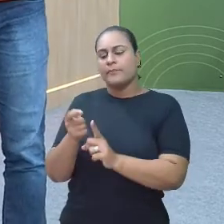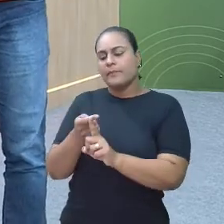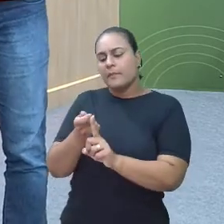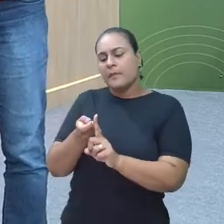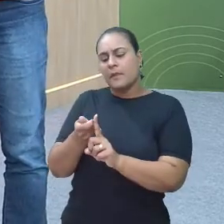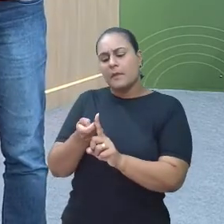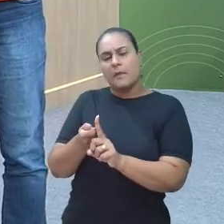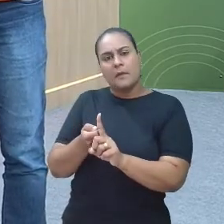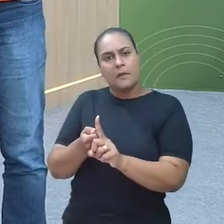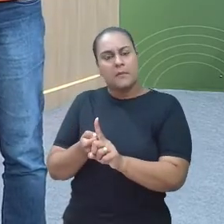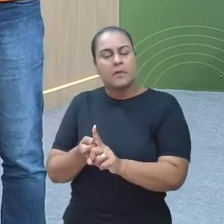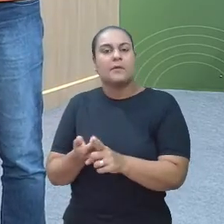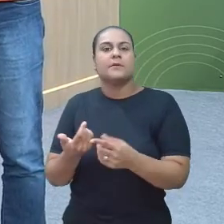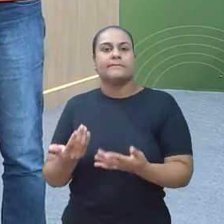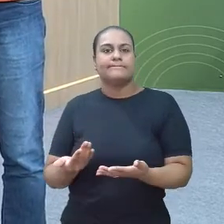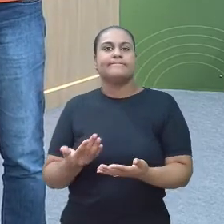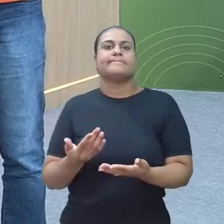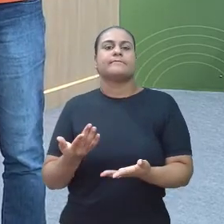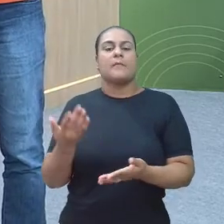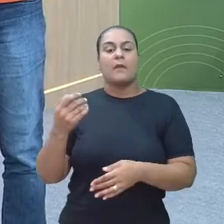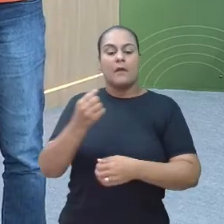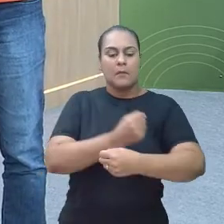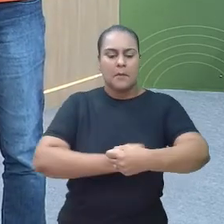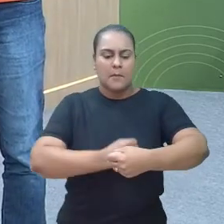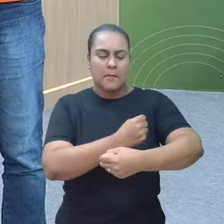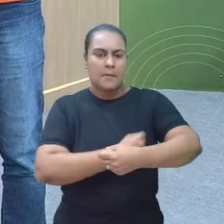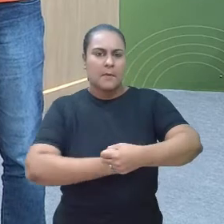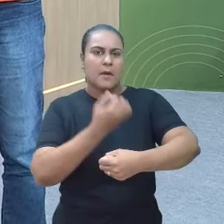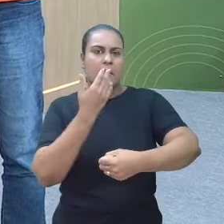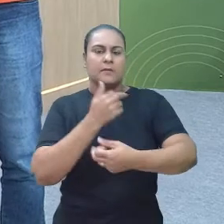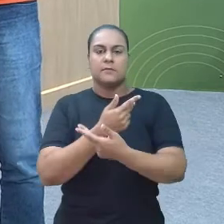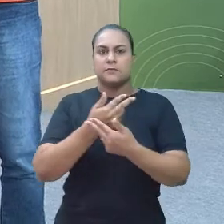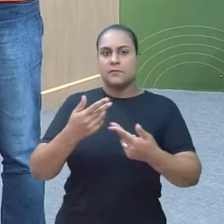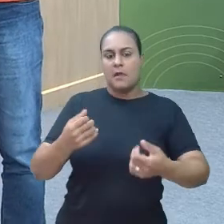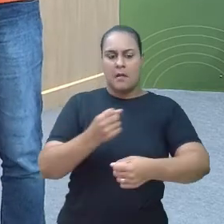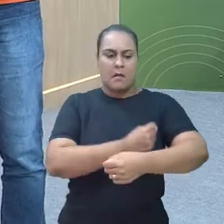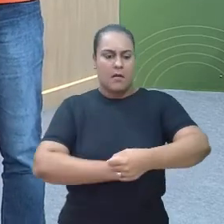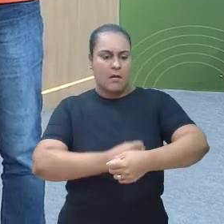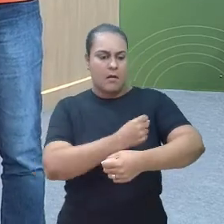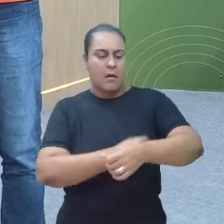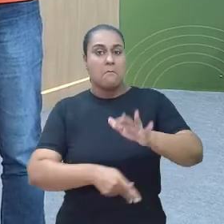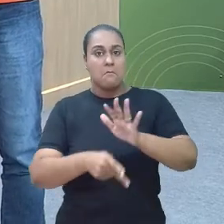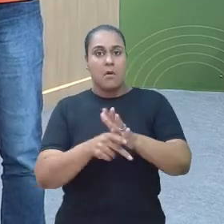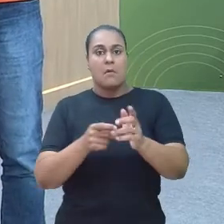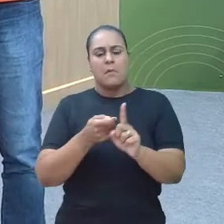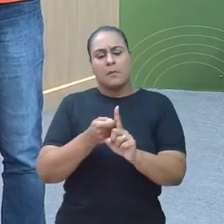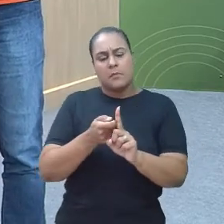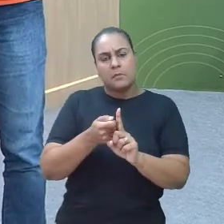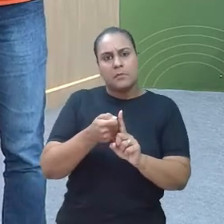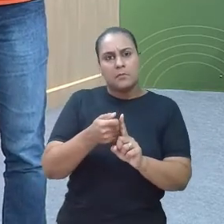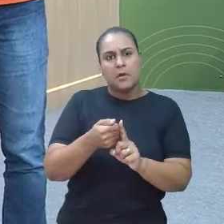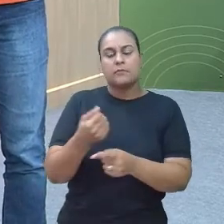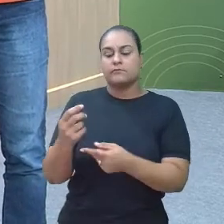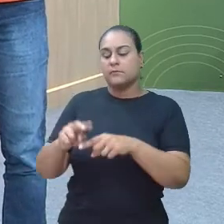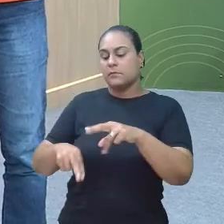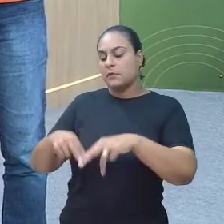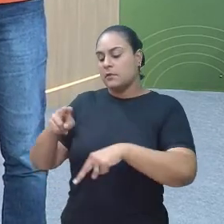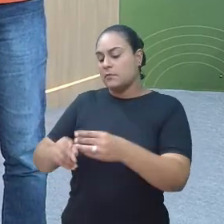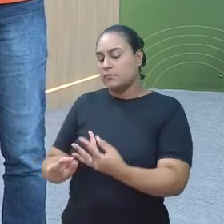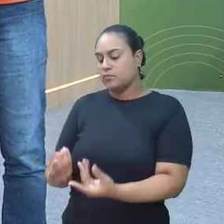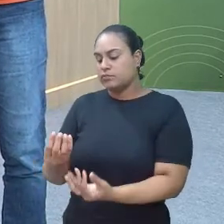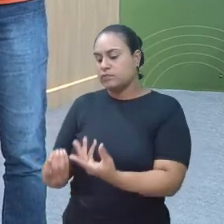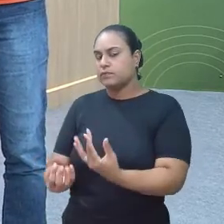de práticas, o fazer uma determinada comida, ou determinadas comidas, canjica, pamonha, por exemplo, acender uma fogueira,